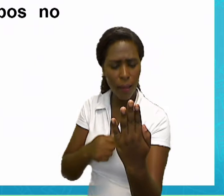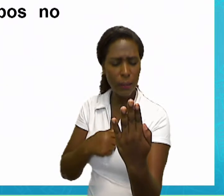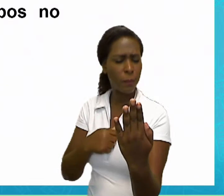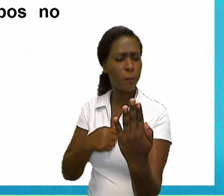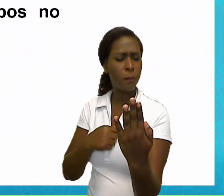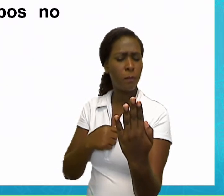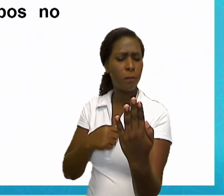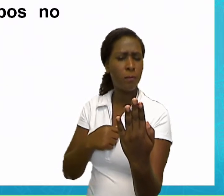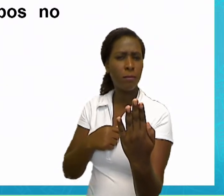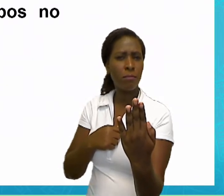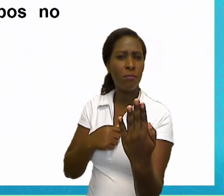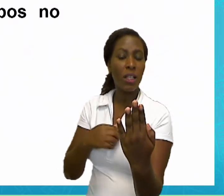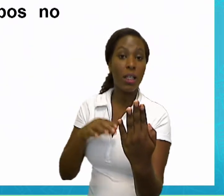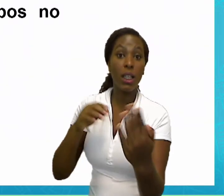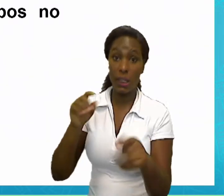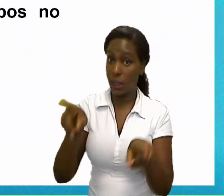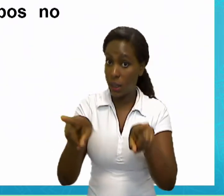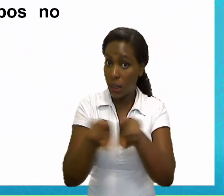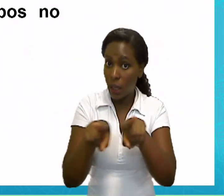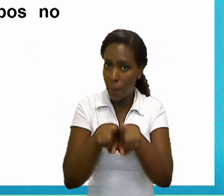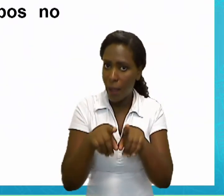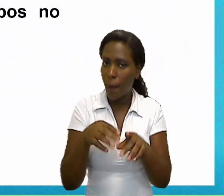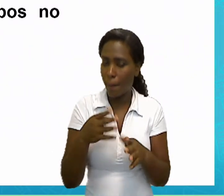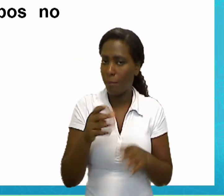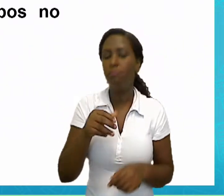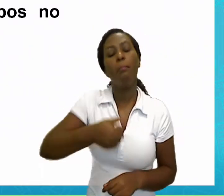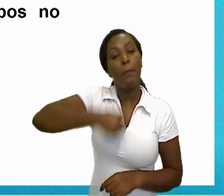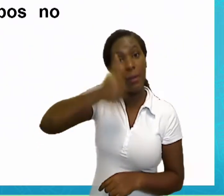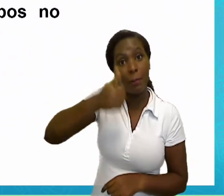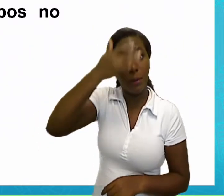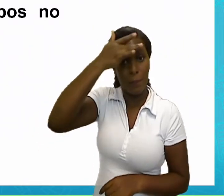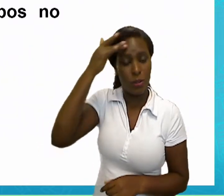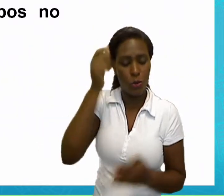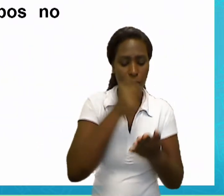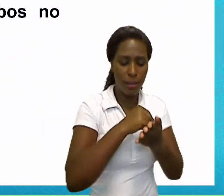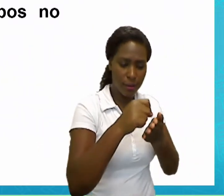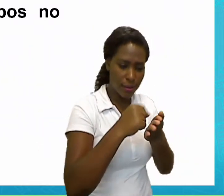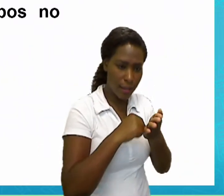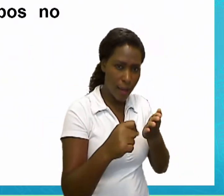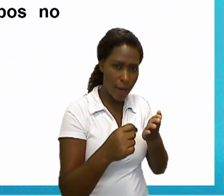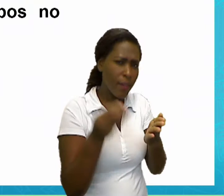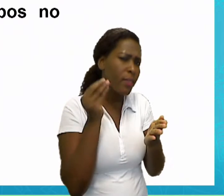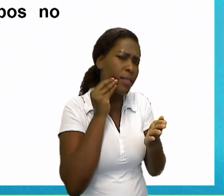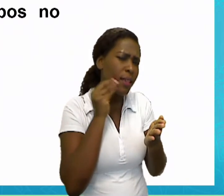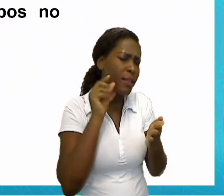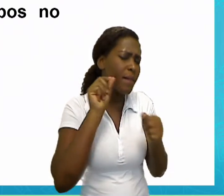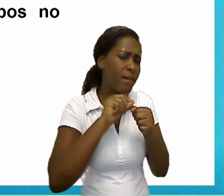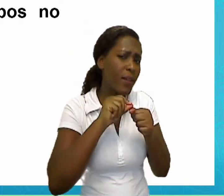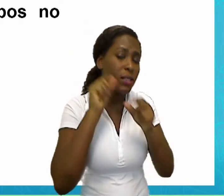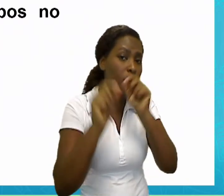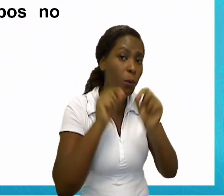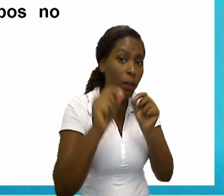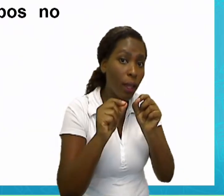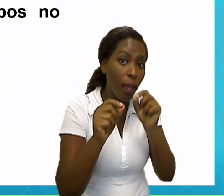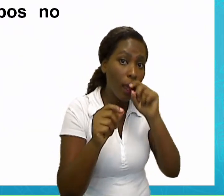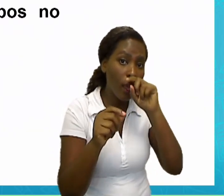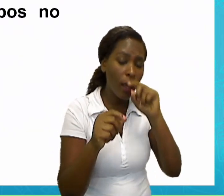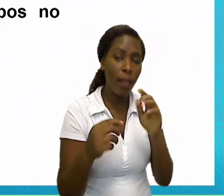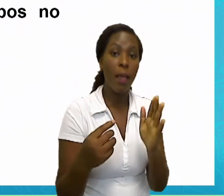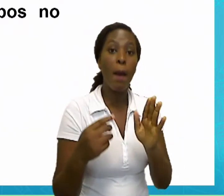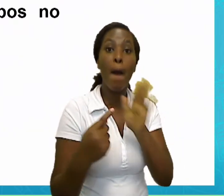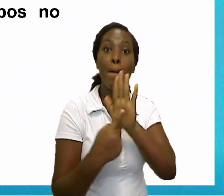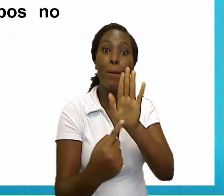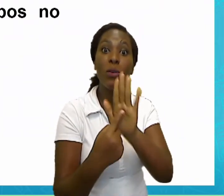tenta orientar, convencer o interlocutor, que é o receptor. Por isso, apresenta, na maioria dos casos, os verbos